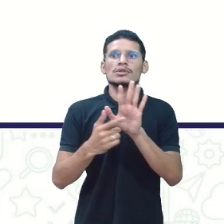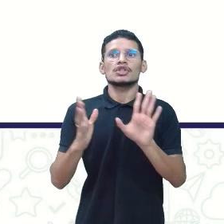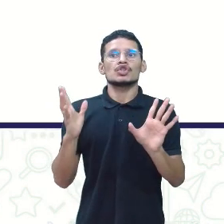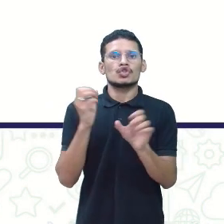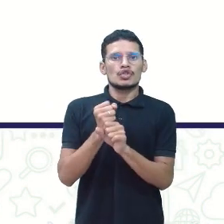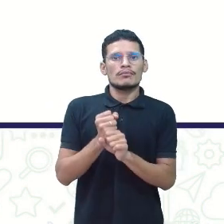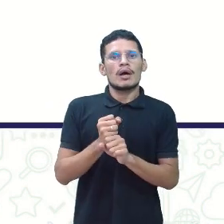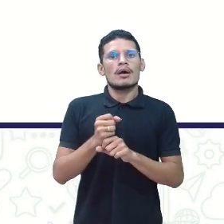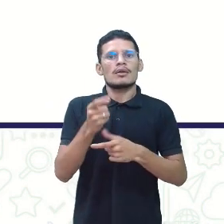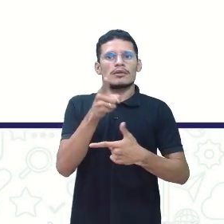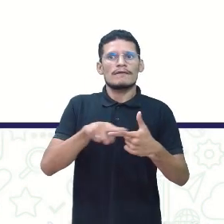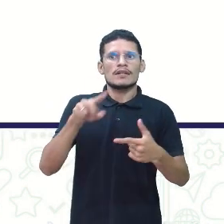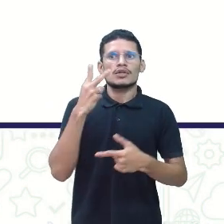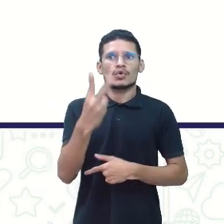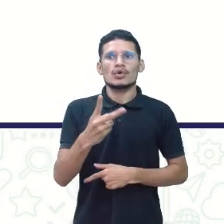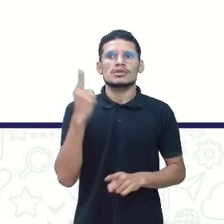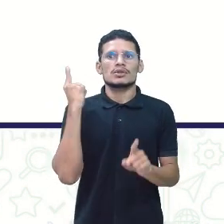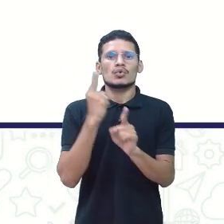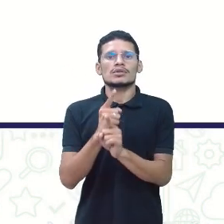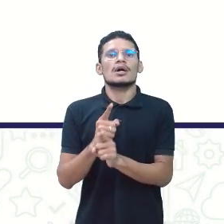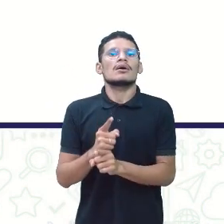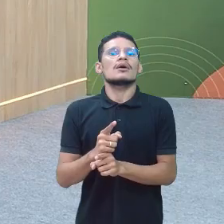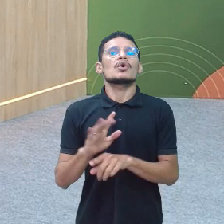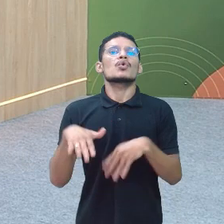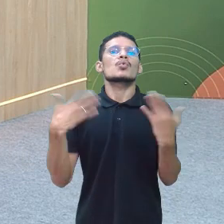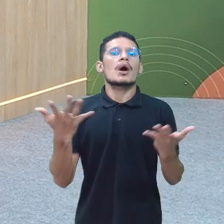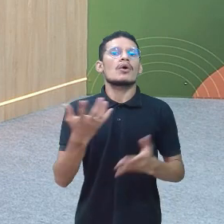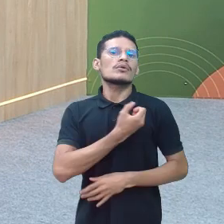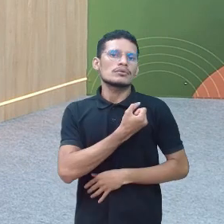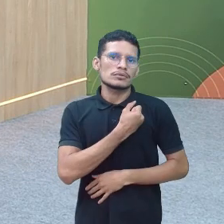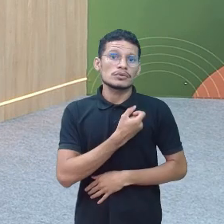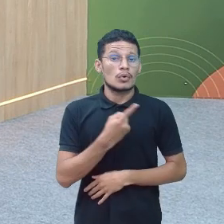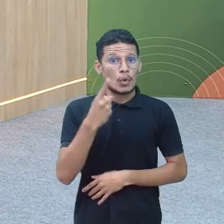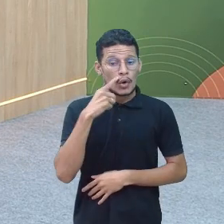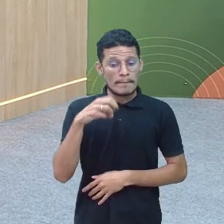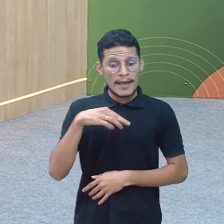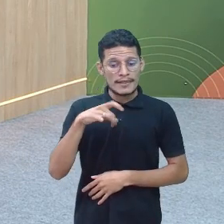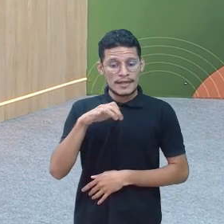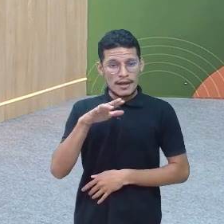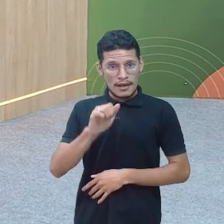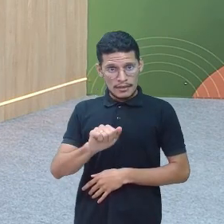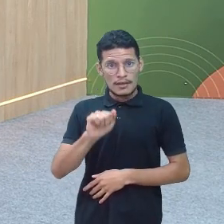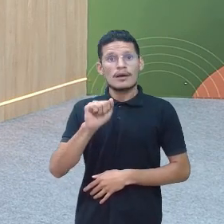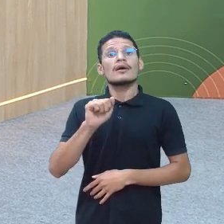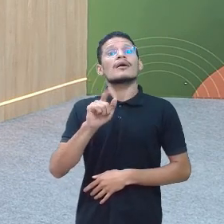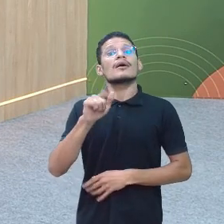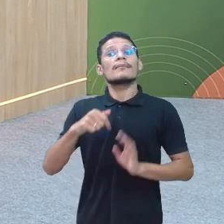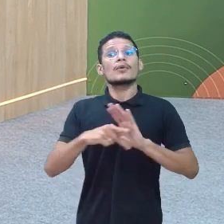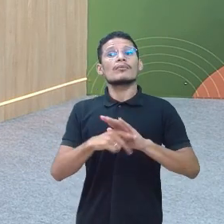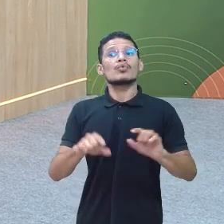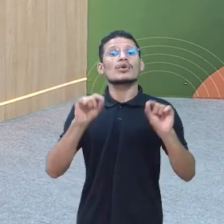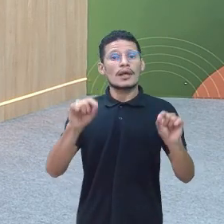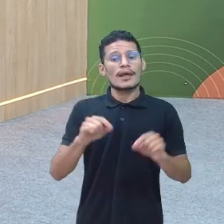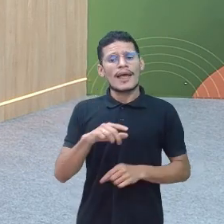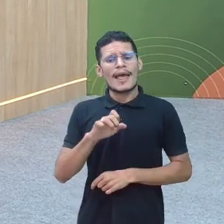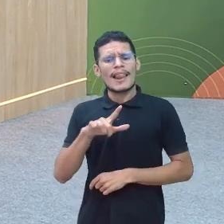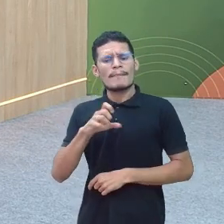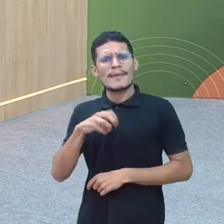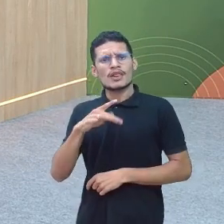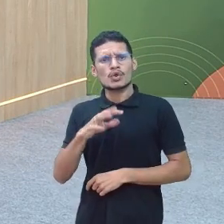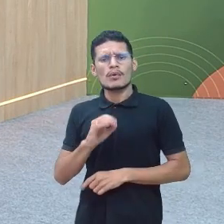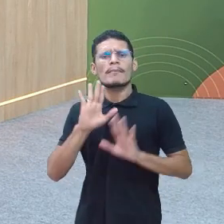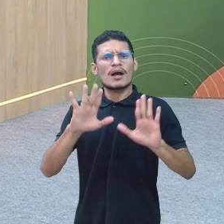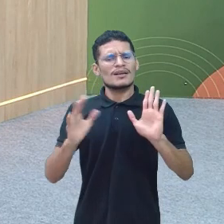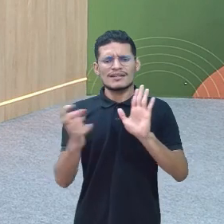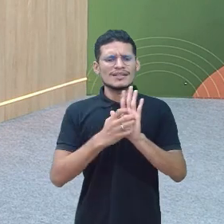2 e achar esse valor. Gente, a definição diz que a mediana tem que ser um elemento, mas nesse caso aqui não tem elemento